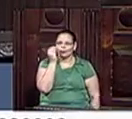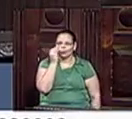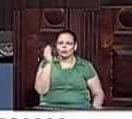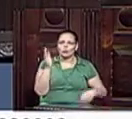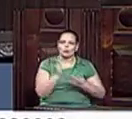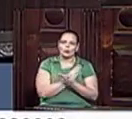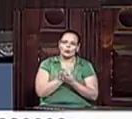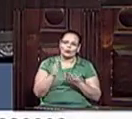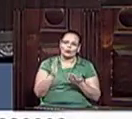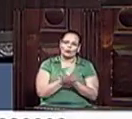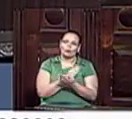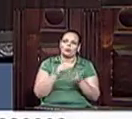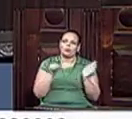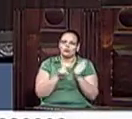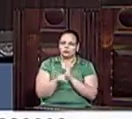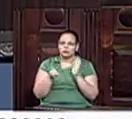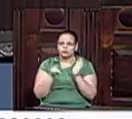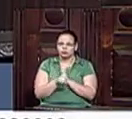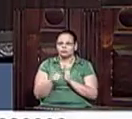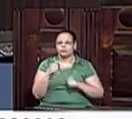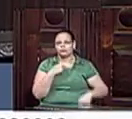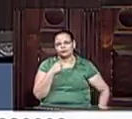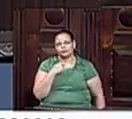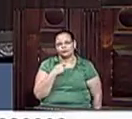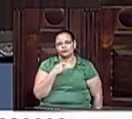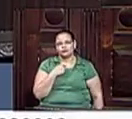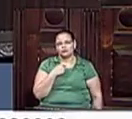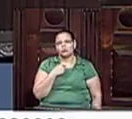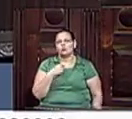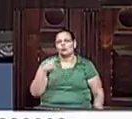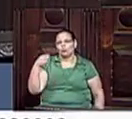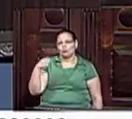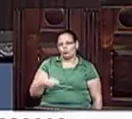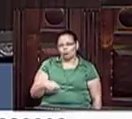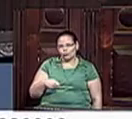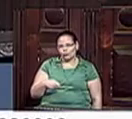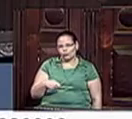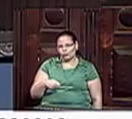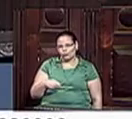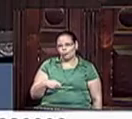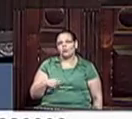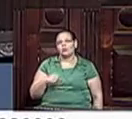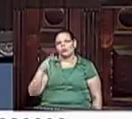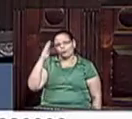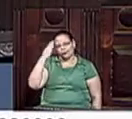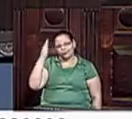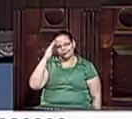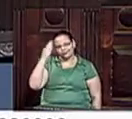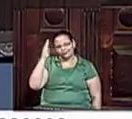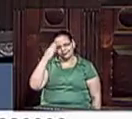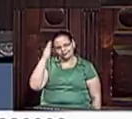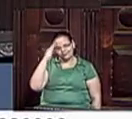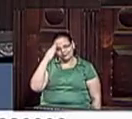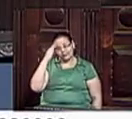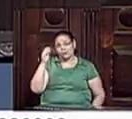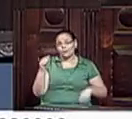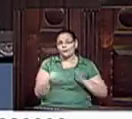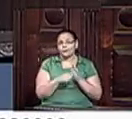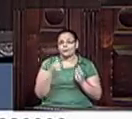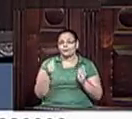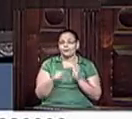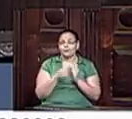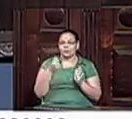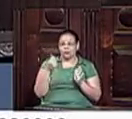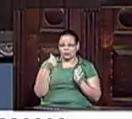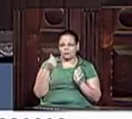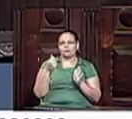algumas questões, para mim, duras de compreender. Primeiro, que